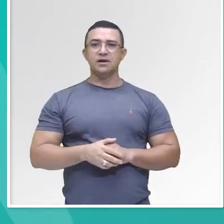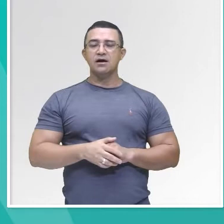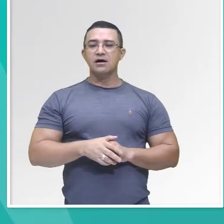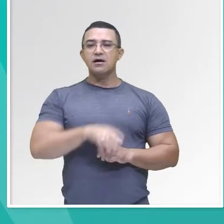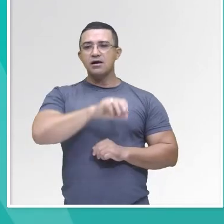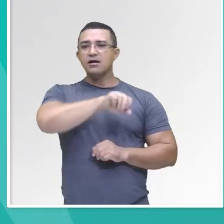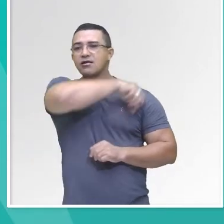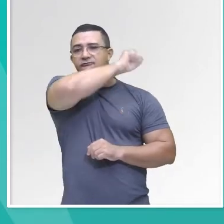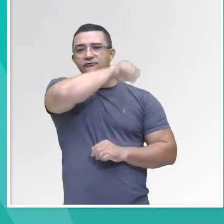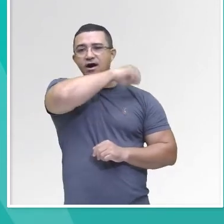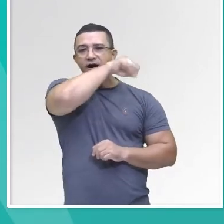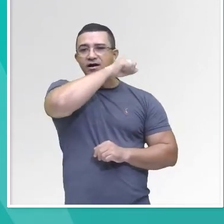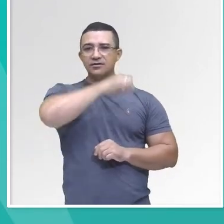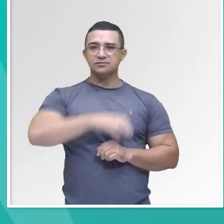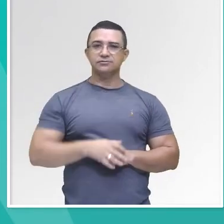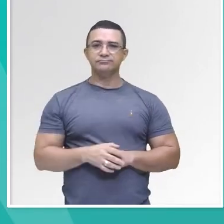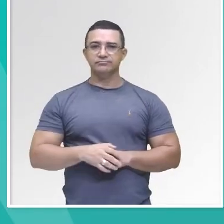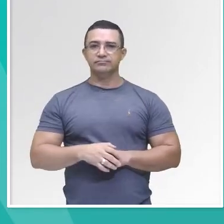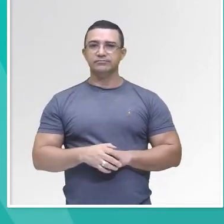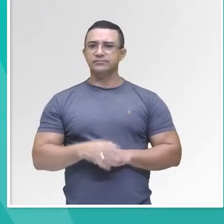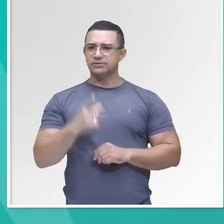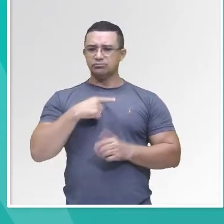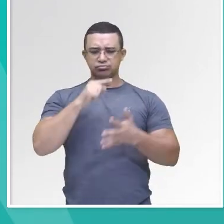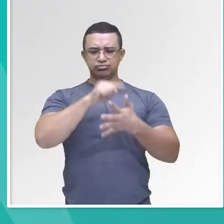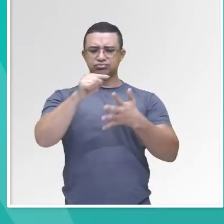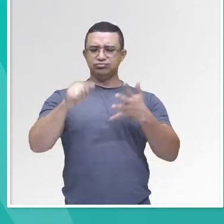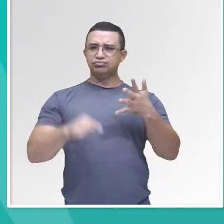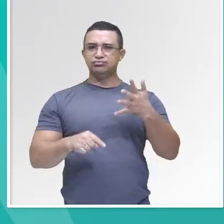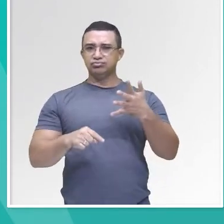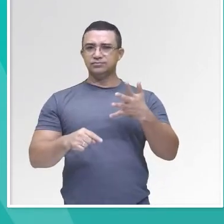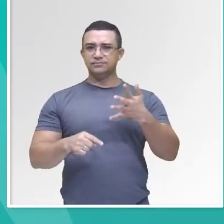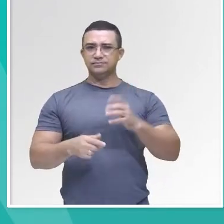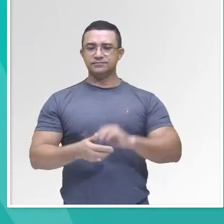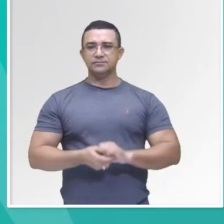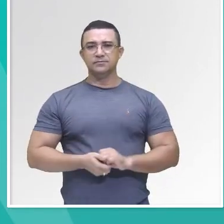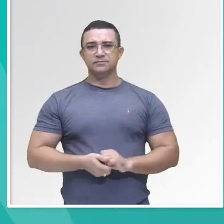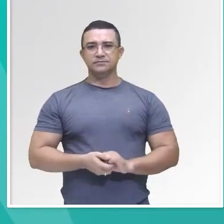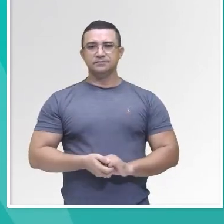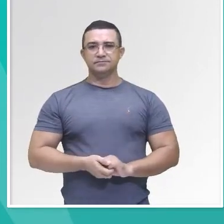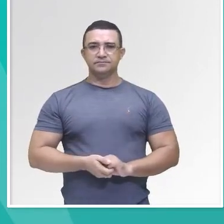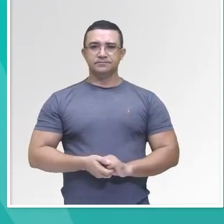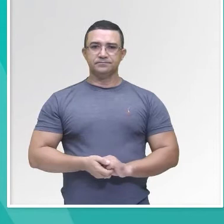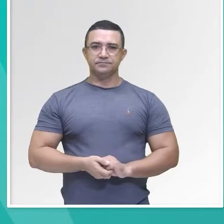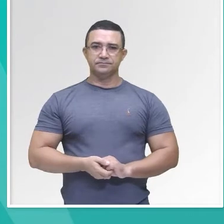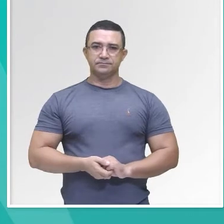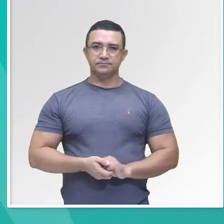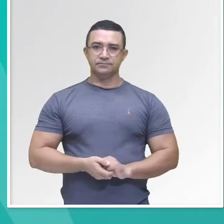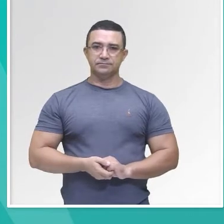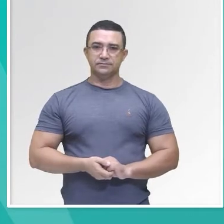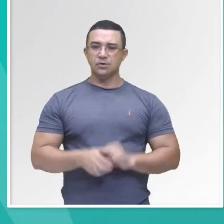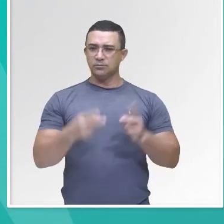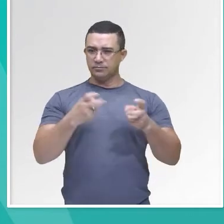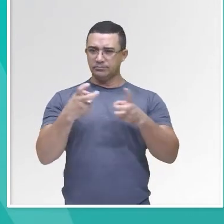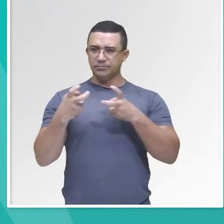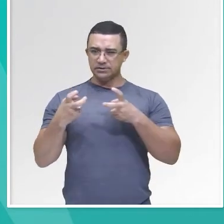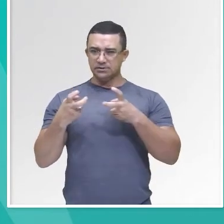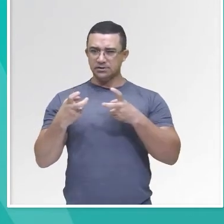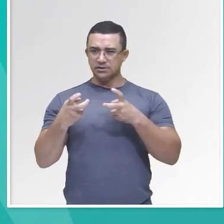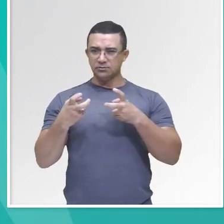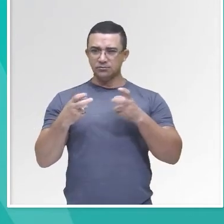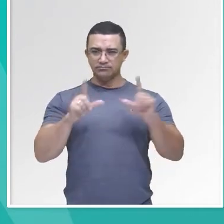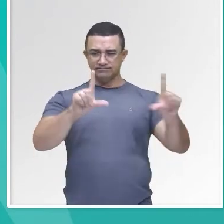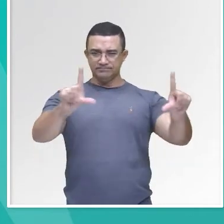elefantes, vizir e o rajá, que no caso, o rei, tá? Então, observem aí essa